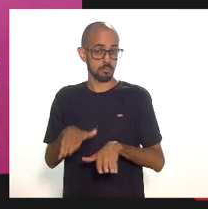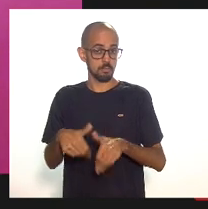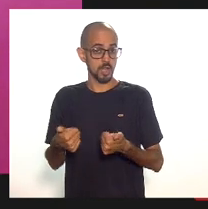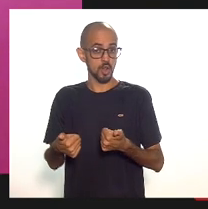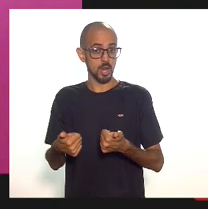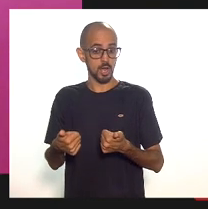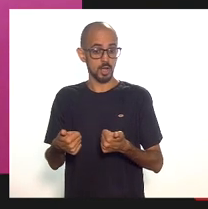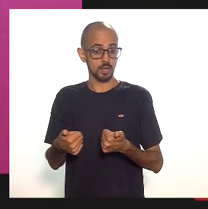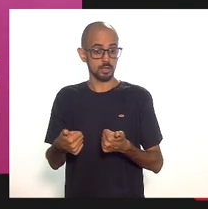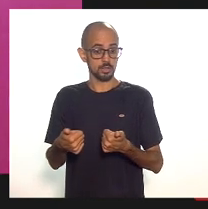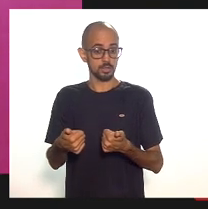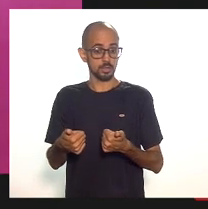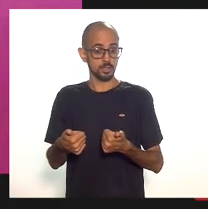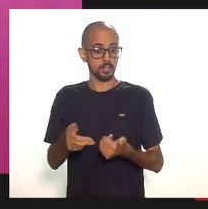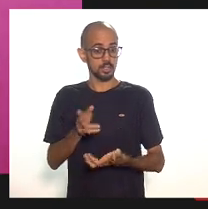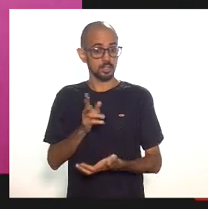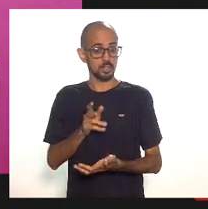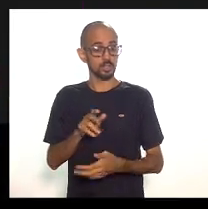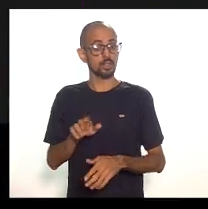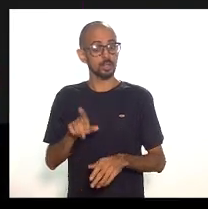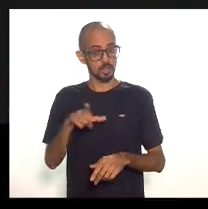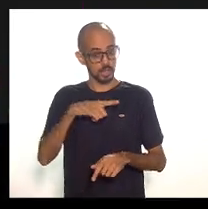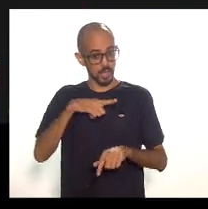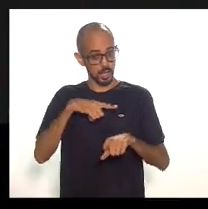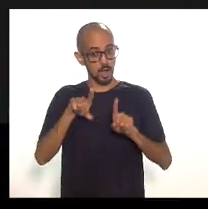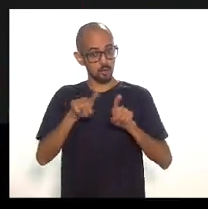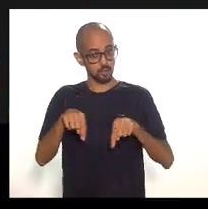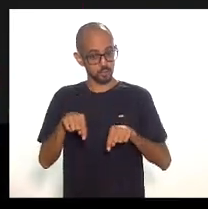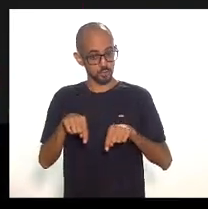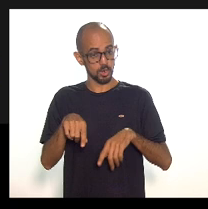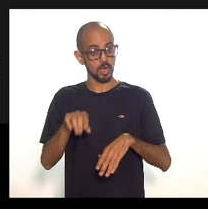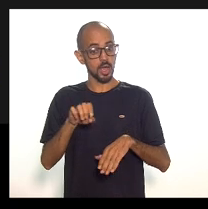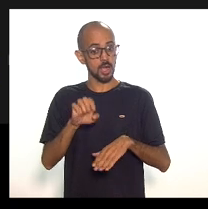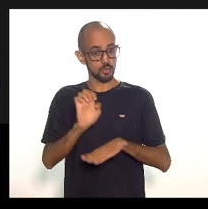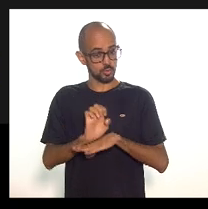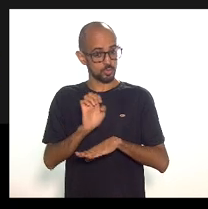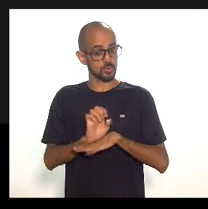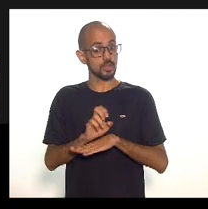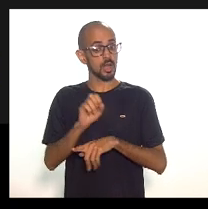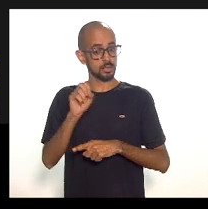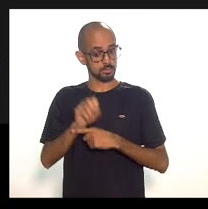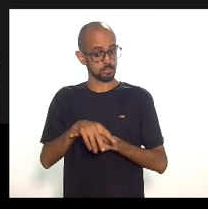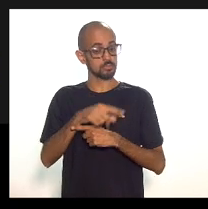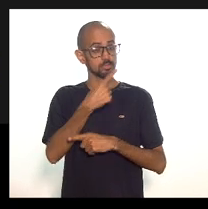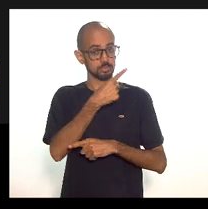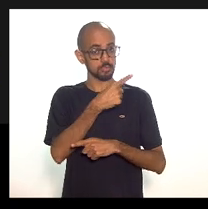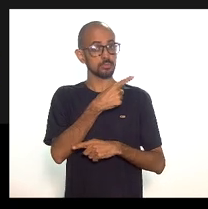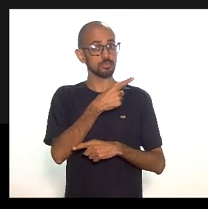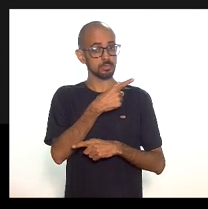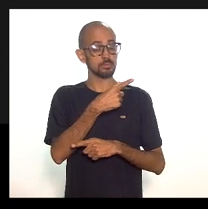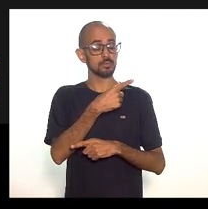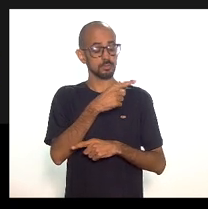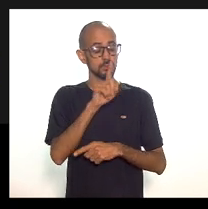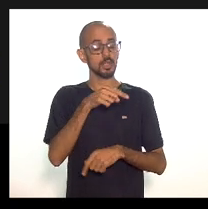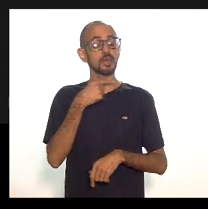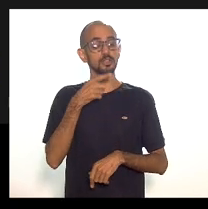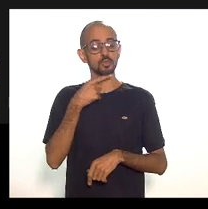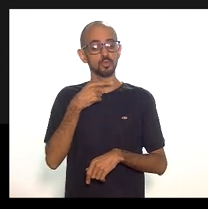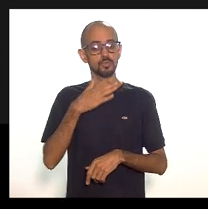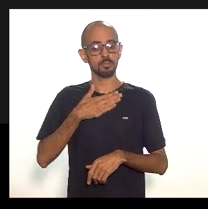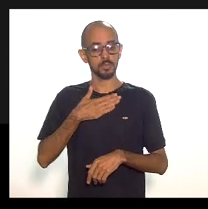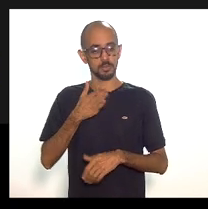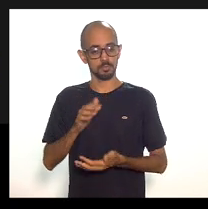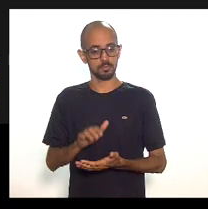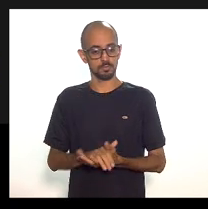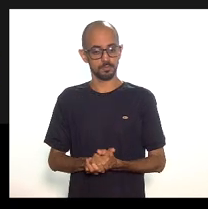tem funcionário do estado. Então, era esses os meus questionamentos. Deputada Marta Rocha, muito